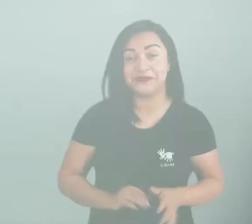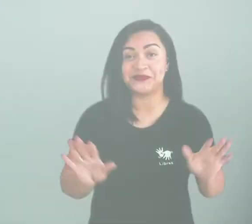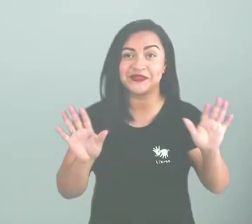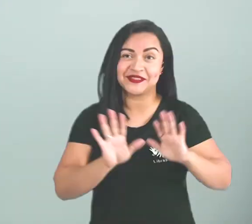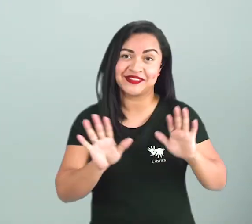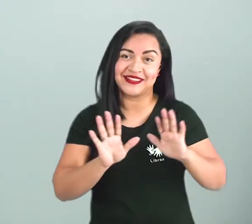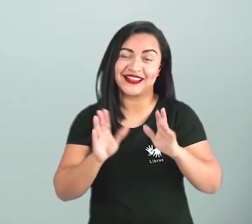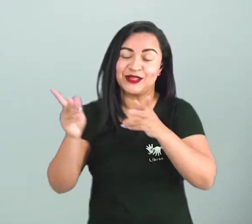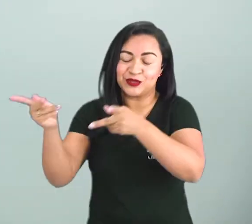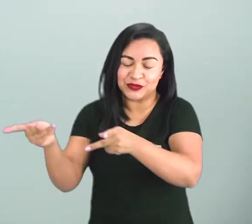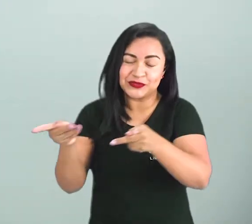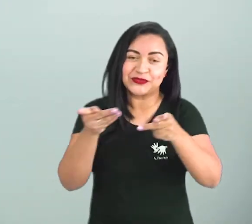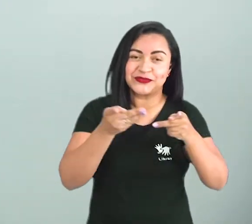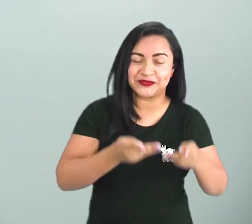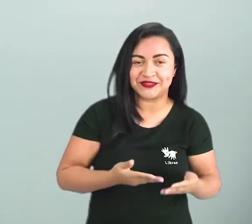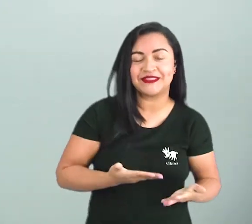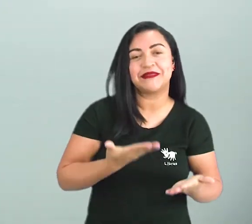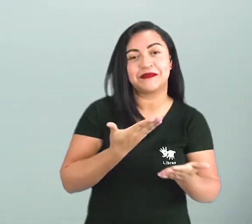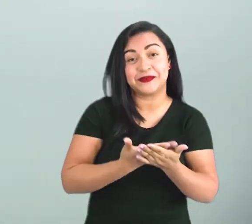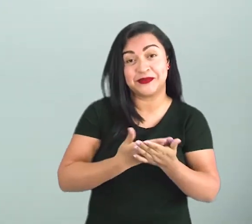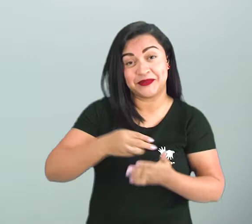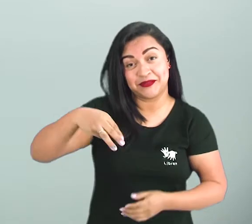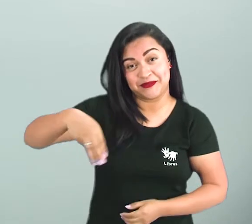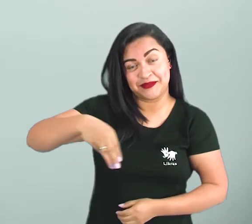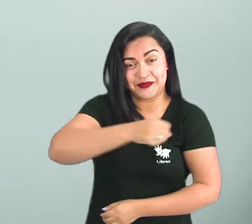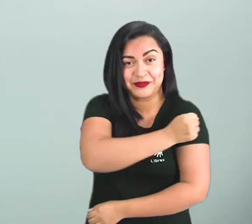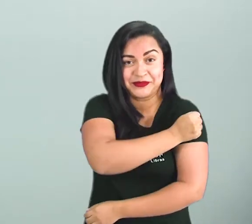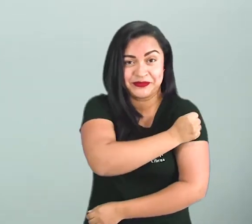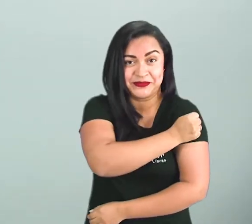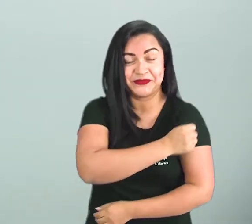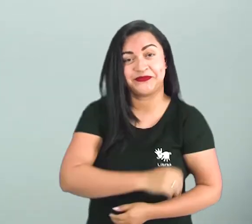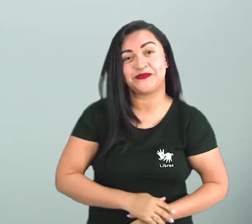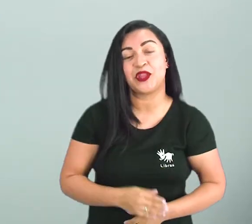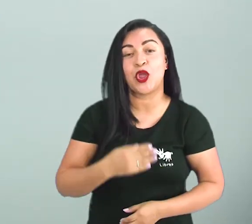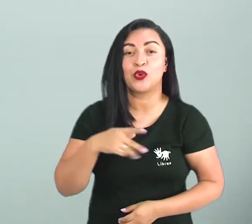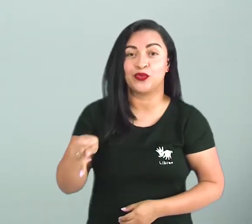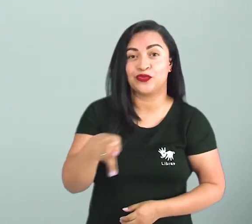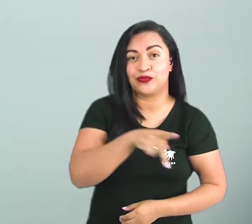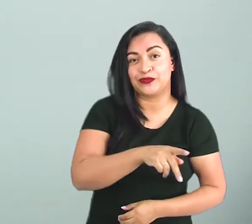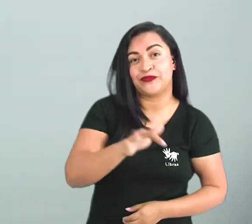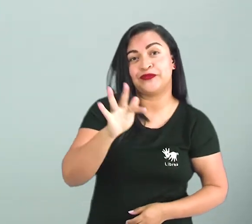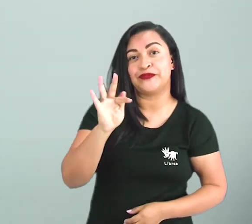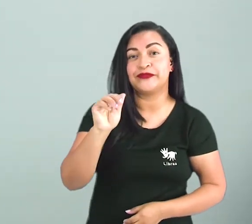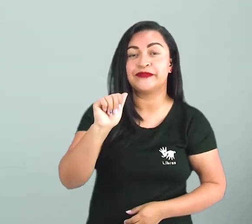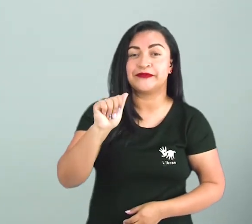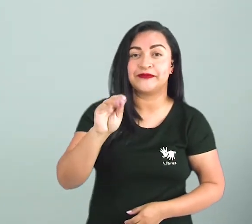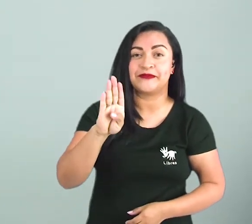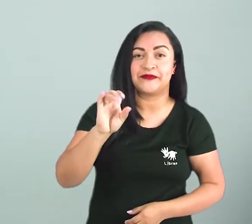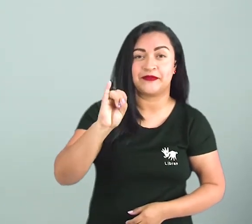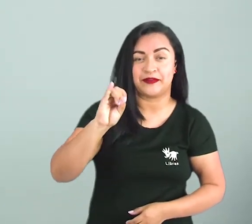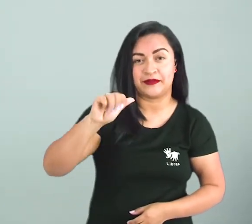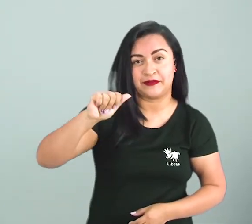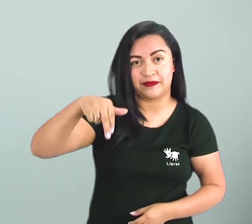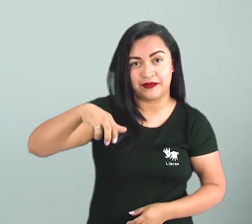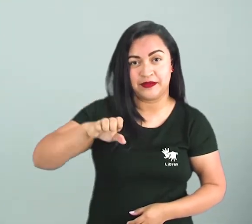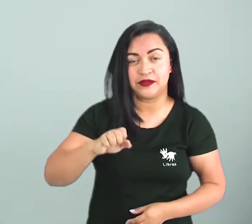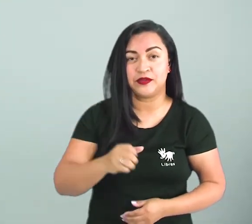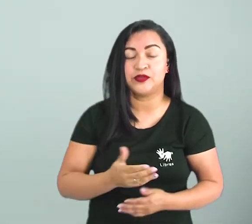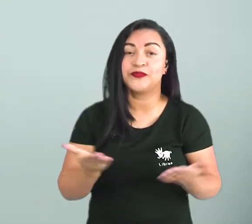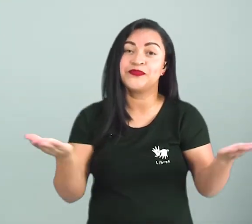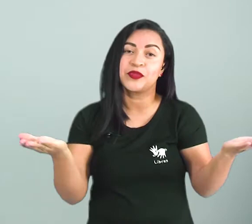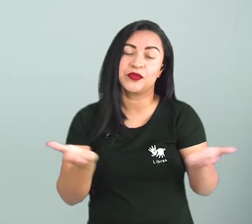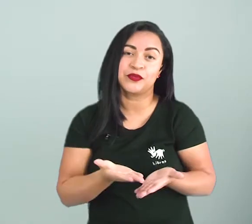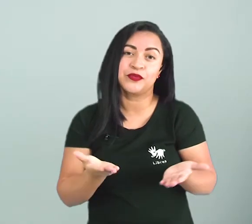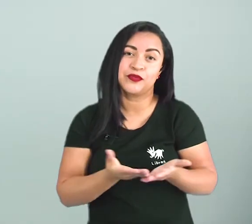Olá, sejam bem-vindos a mais uma aula de matemática do 8º ano. Eu sou a professora Fabiane Farias. Hoje a nossa